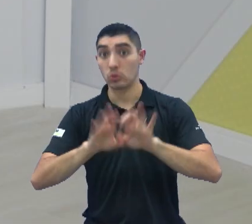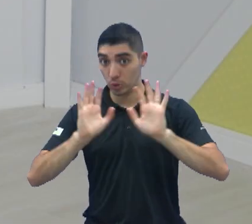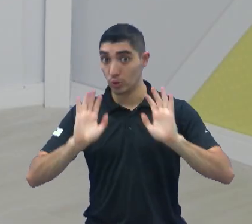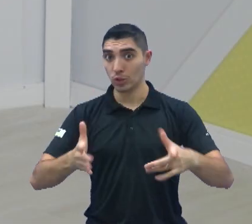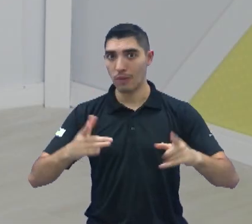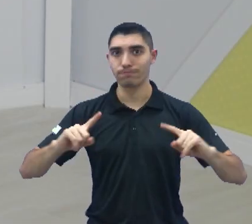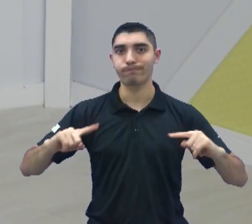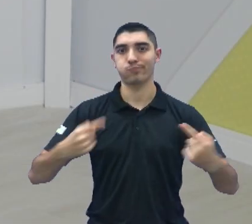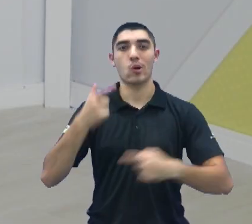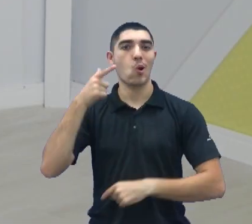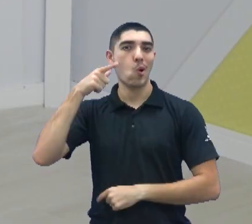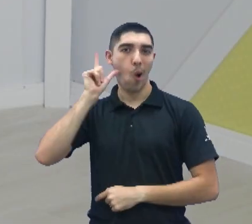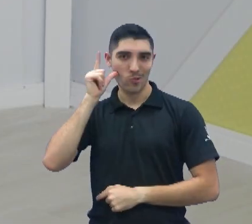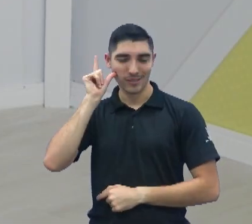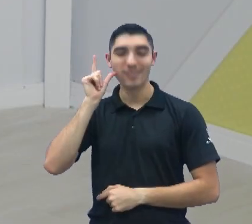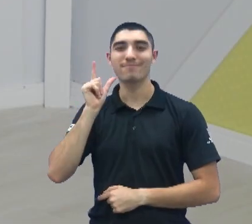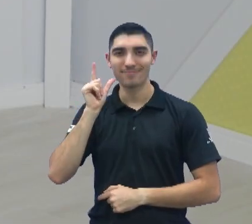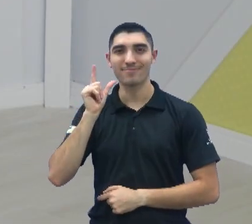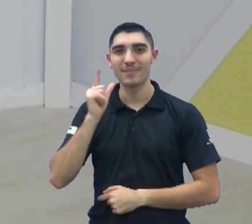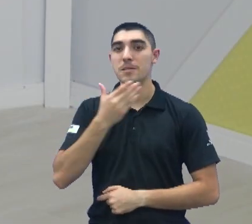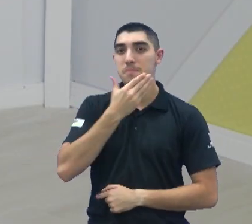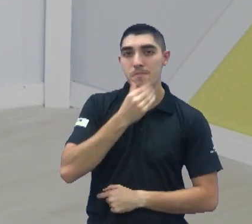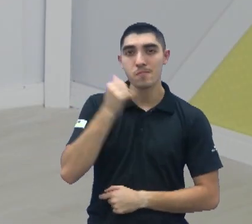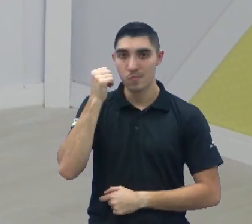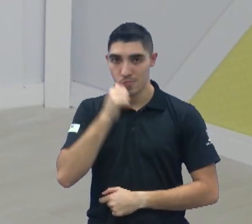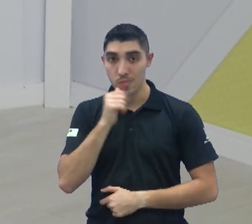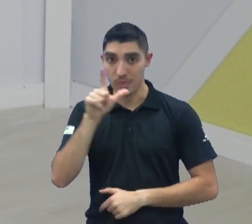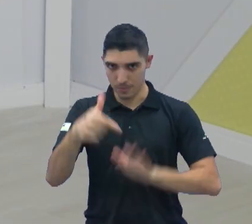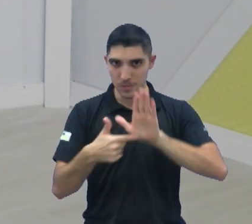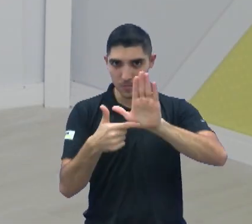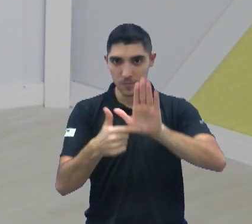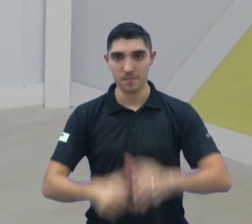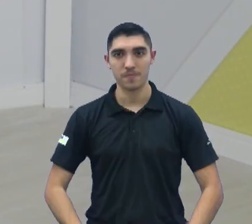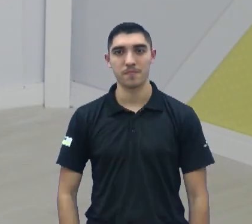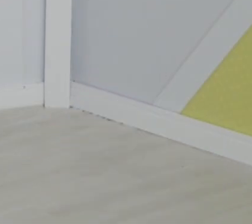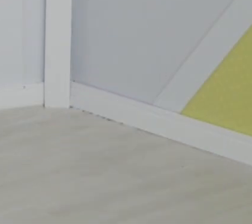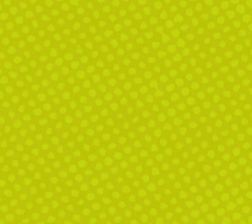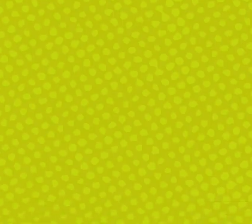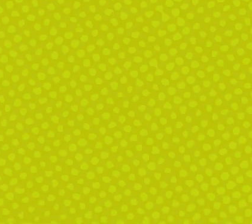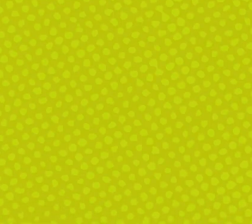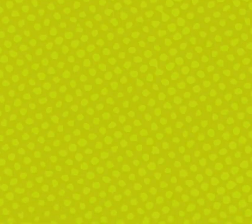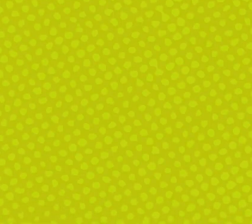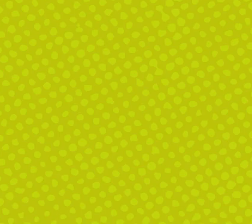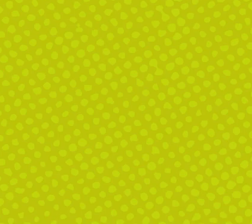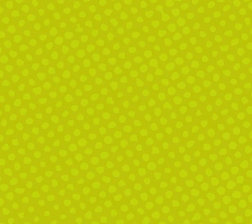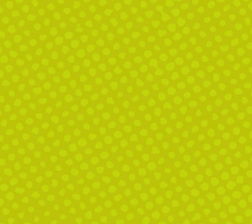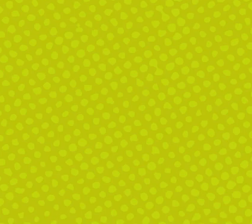ontem pro São José, masculino e feminino. Não sai daí, já voltamos.